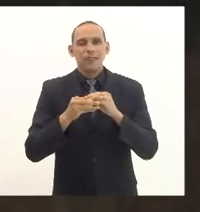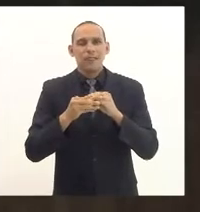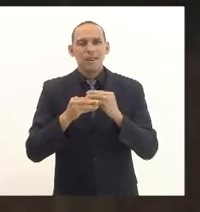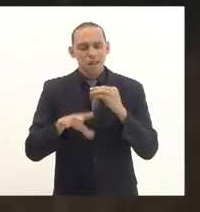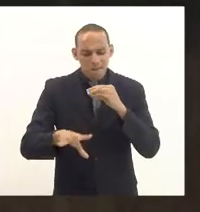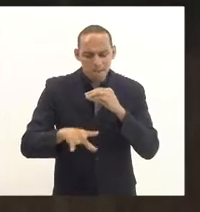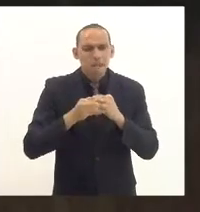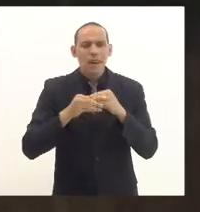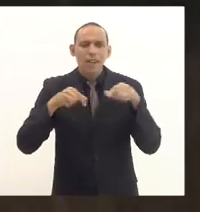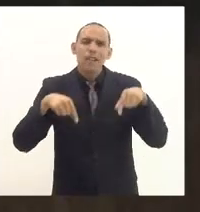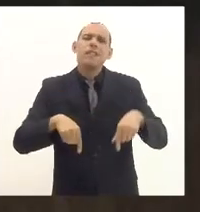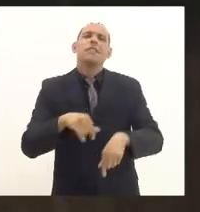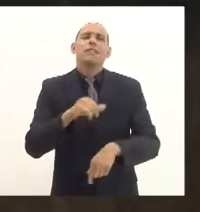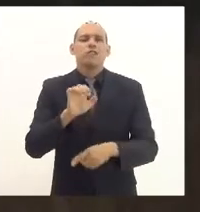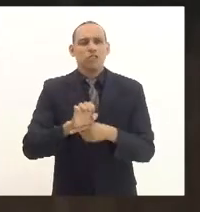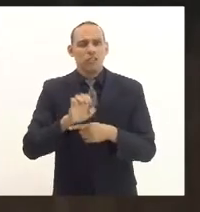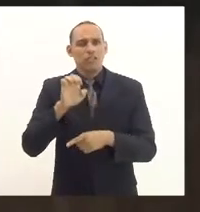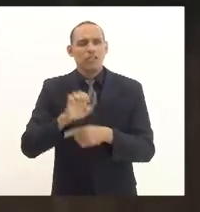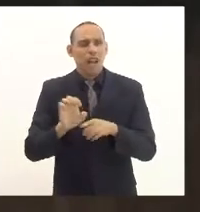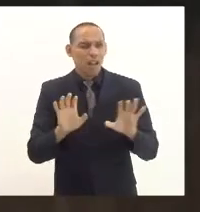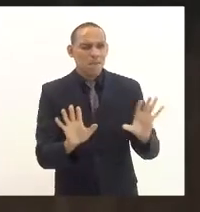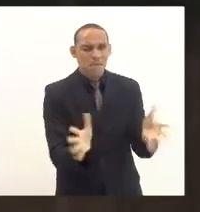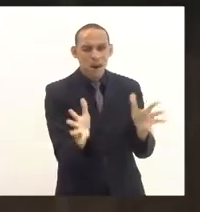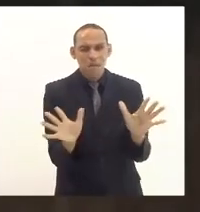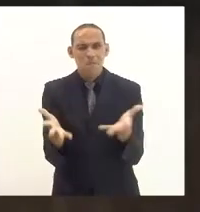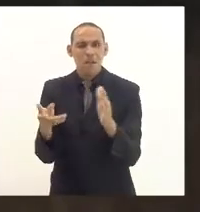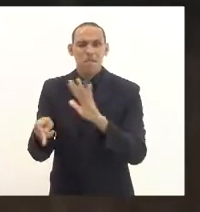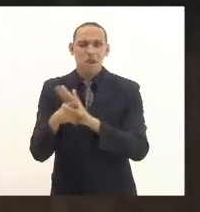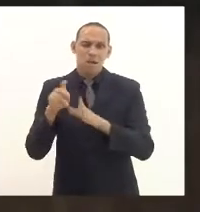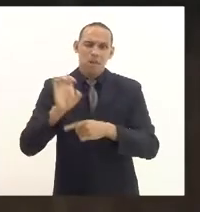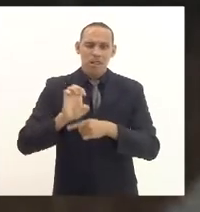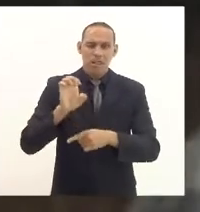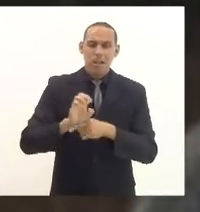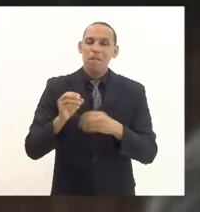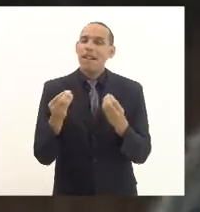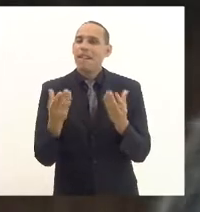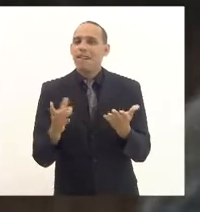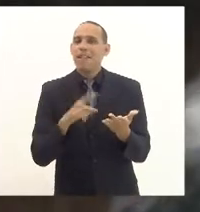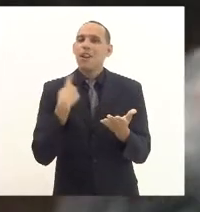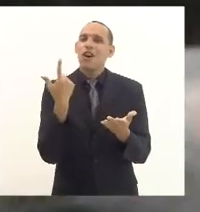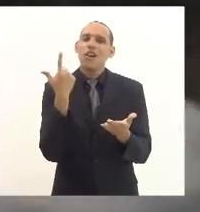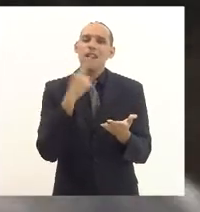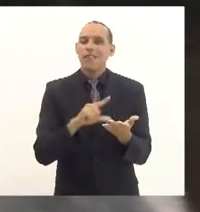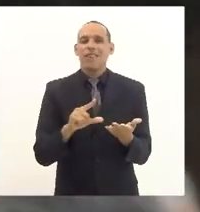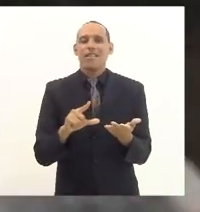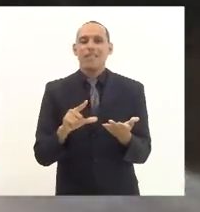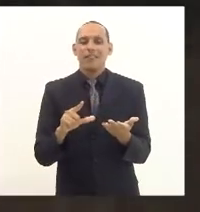implementada no nosso Estado, fomentada pelo nosso Estado, para que a gente possa